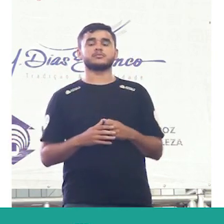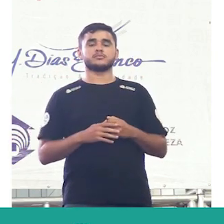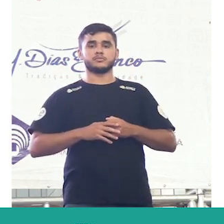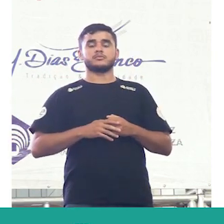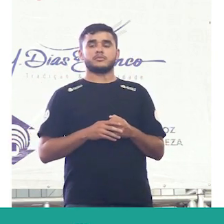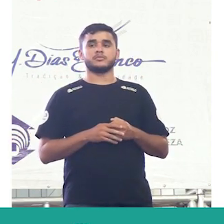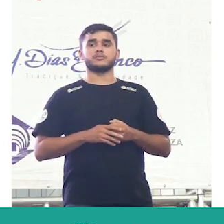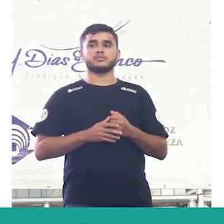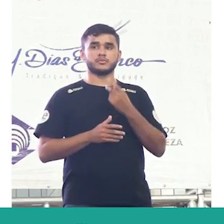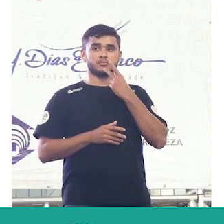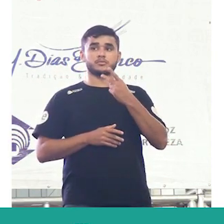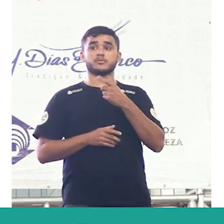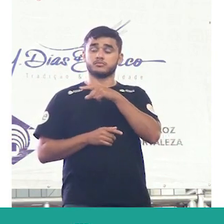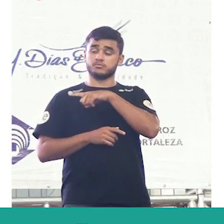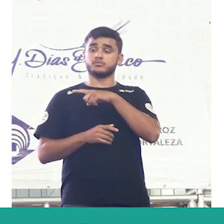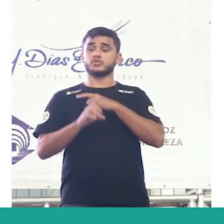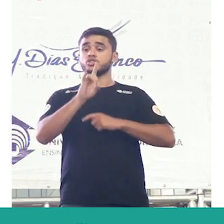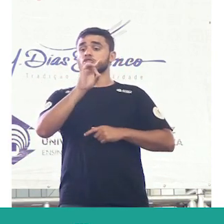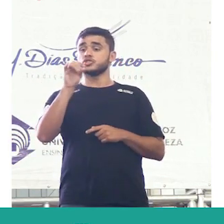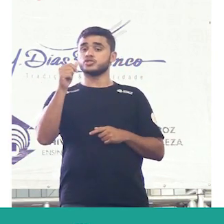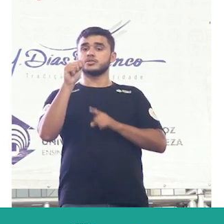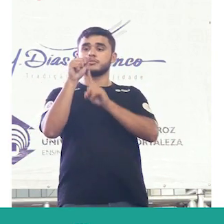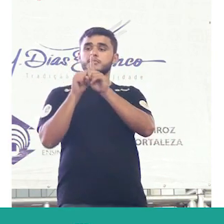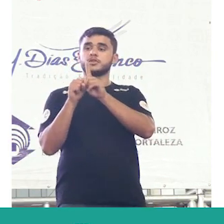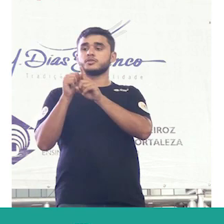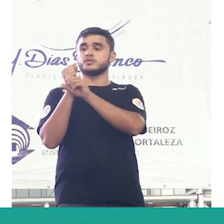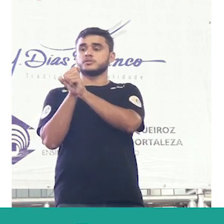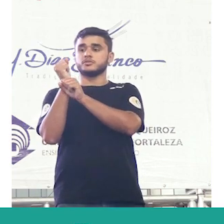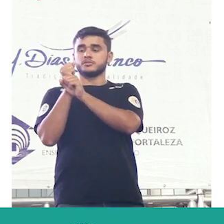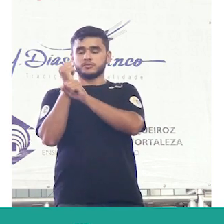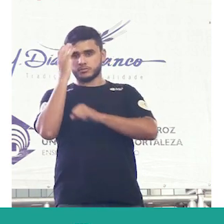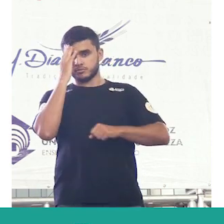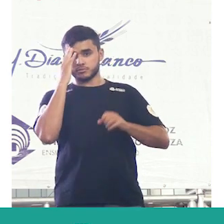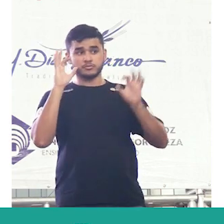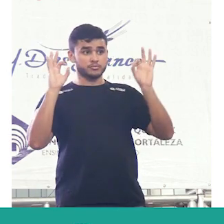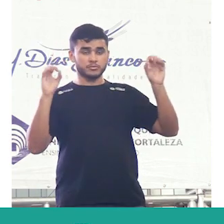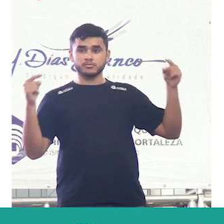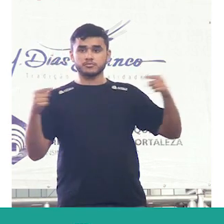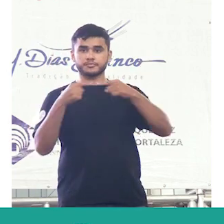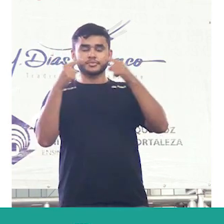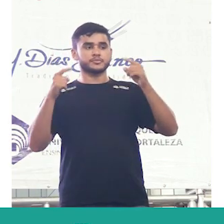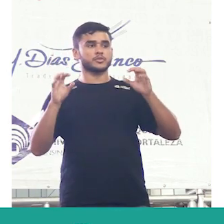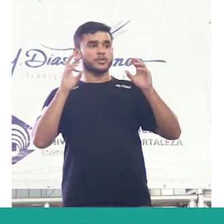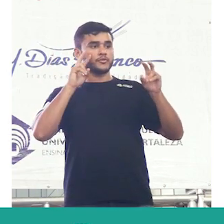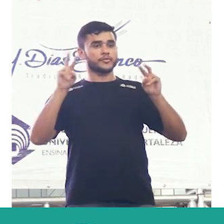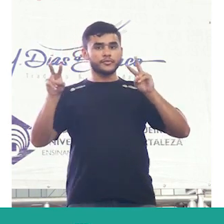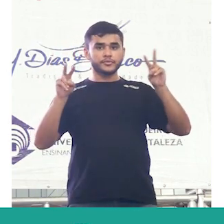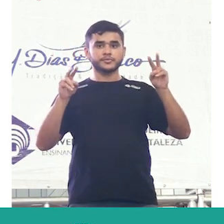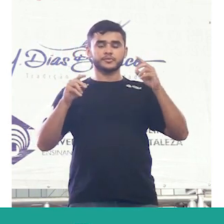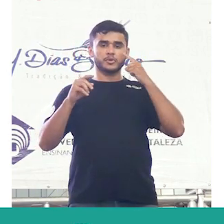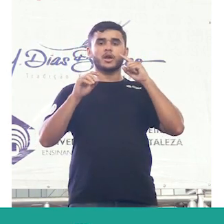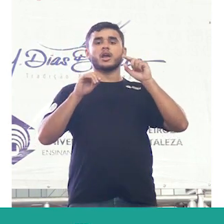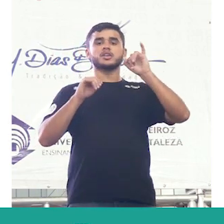para depois dar a data. Aqui a gente dá a data, mês, para depois vir o ano. Foi claro? Está todo mundo vendo o desenho aí?